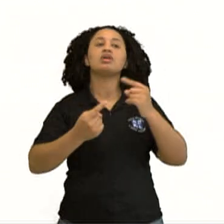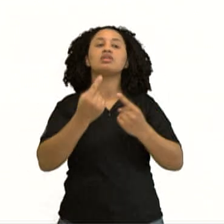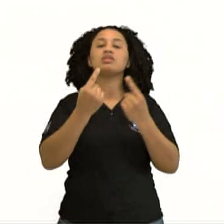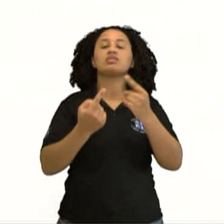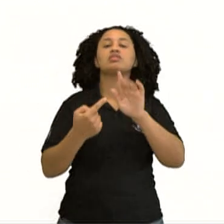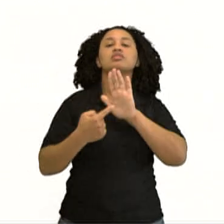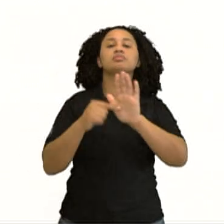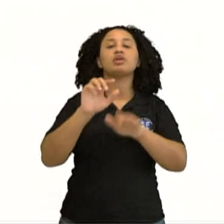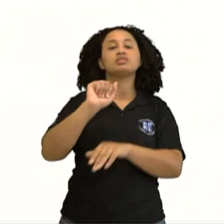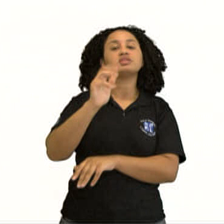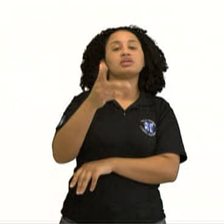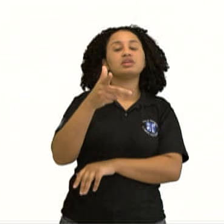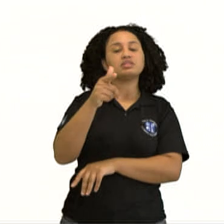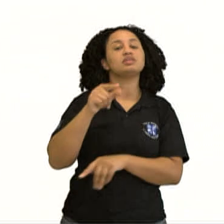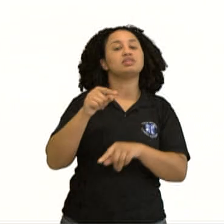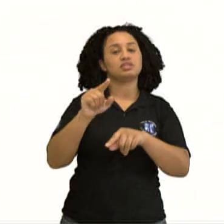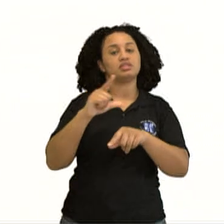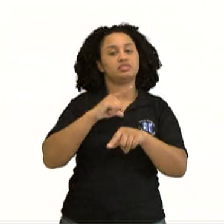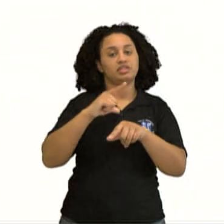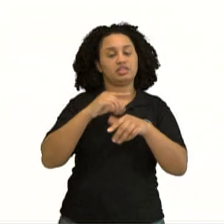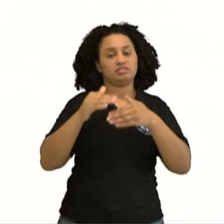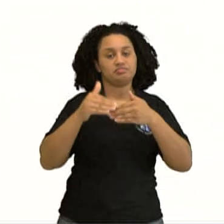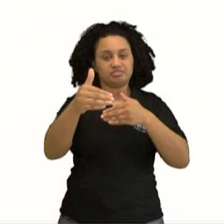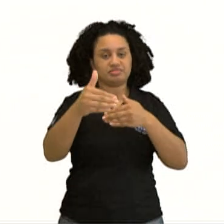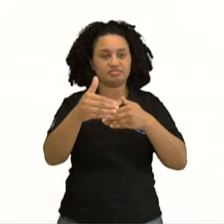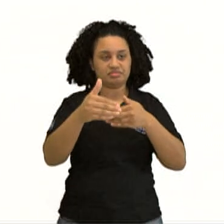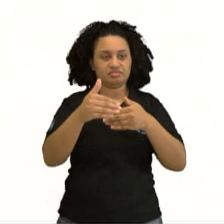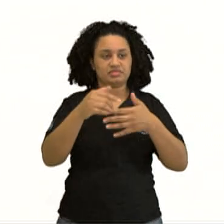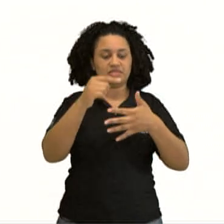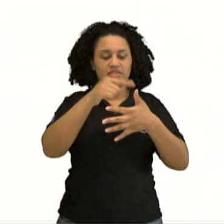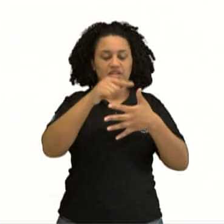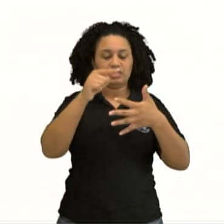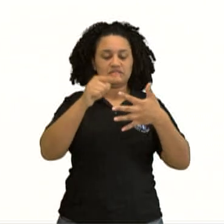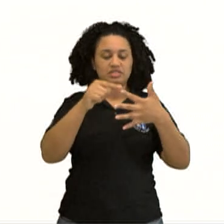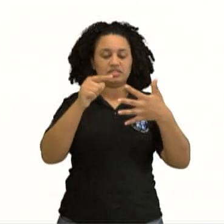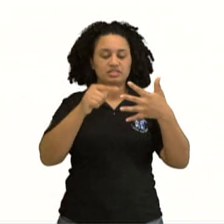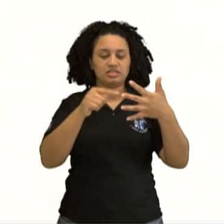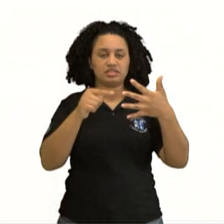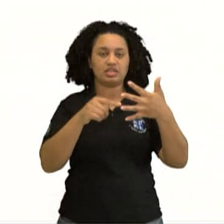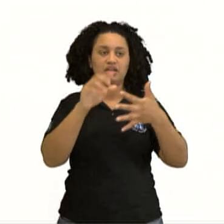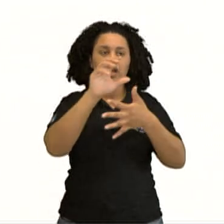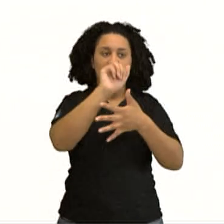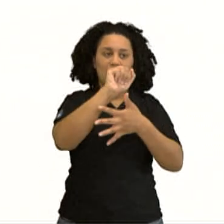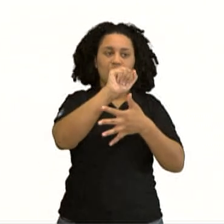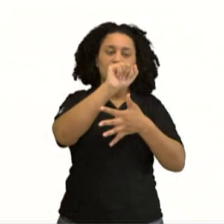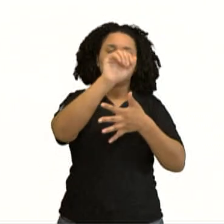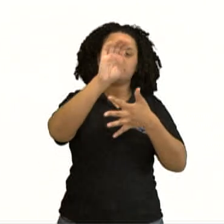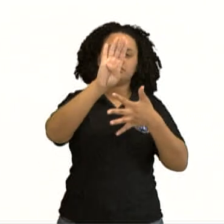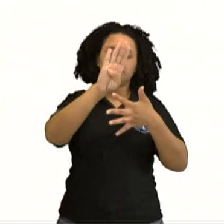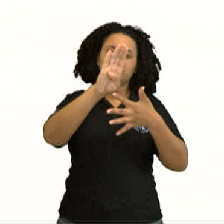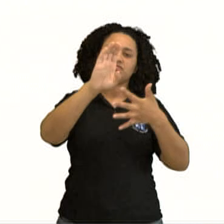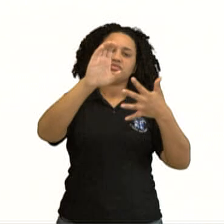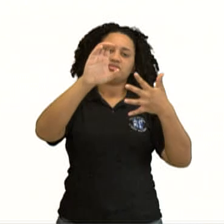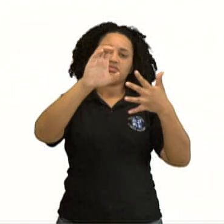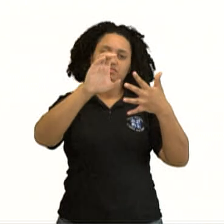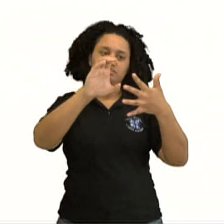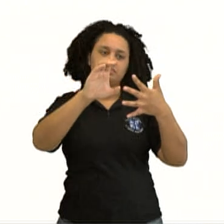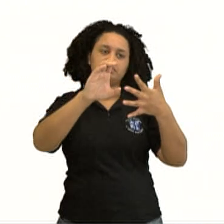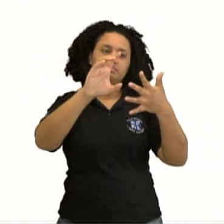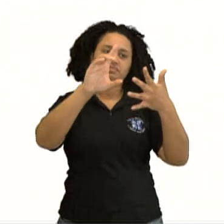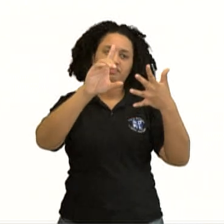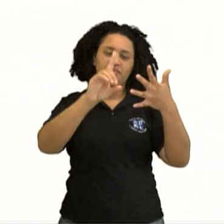a aceleração média desenvolvida por ele. Alternativa A, 2,5 metros por segundo ao quadrado. Alternativa